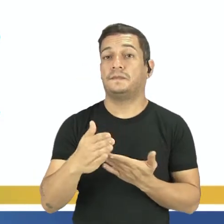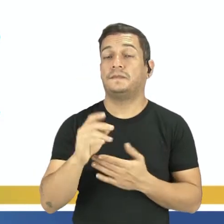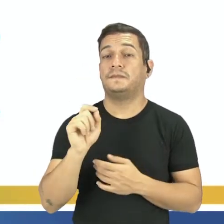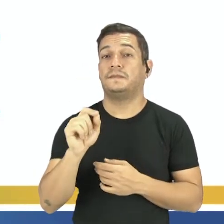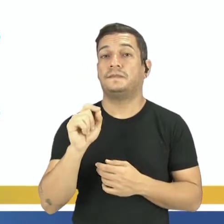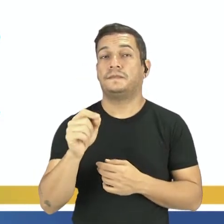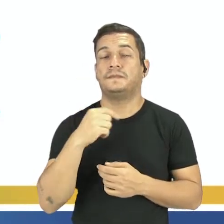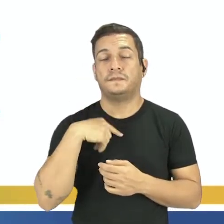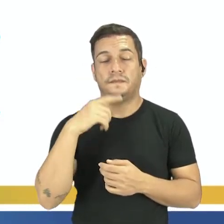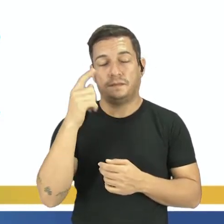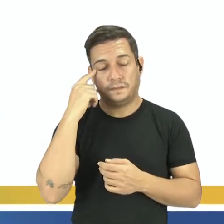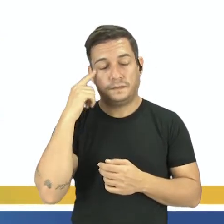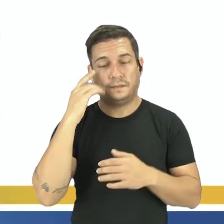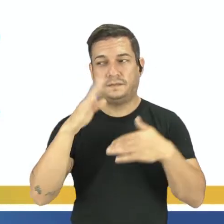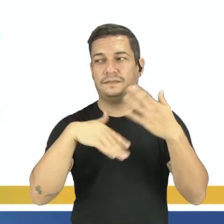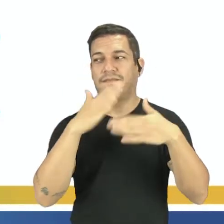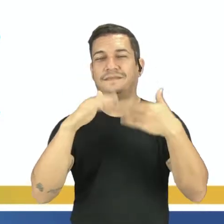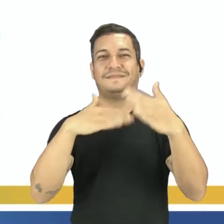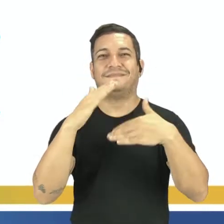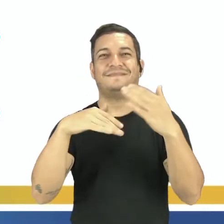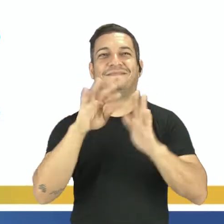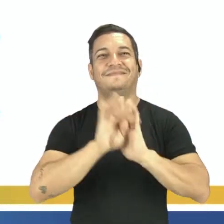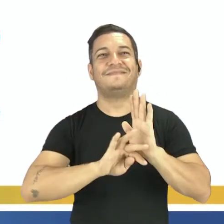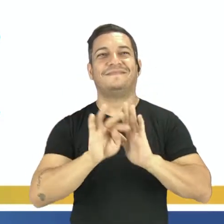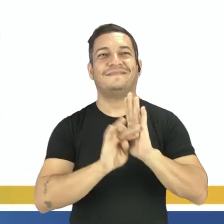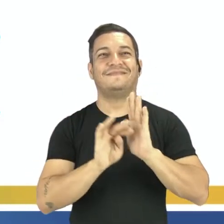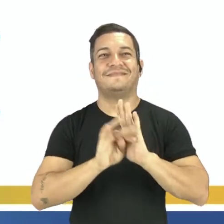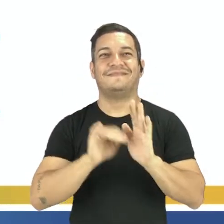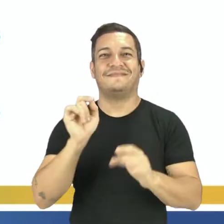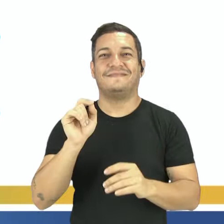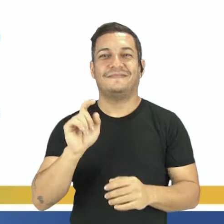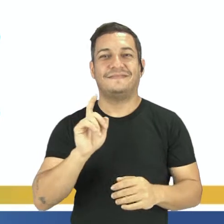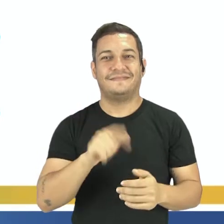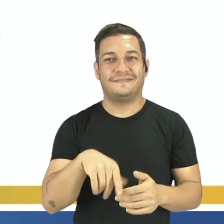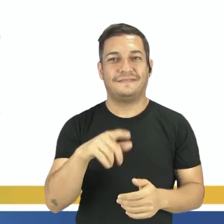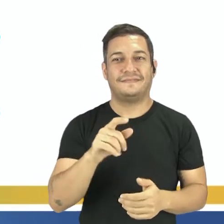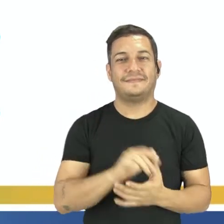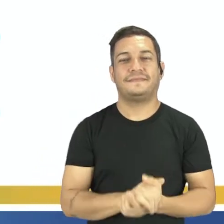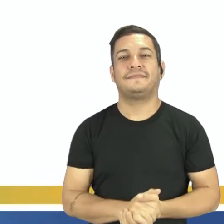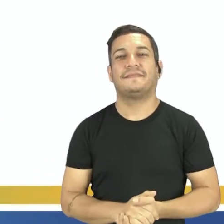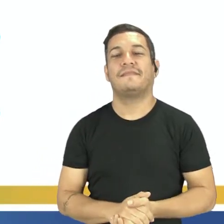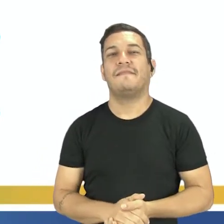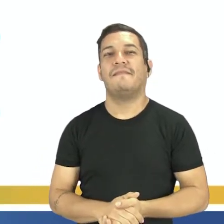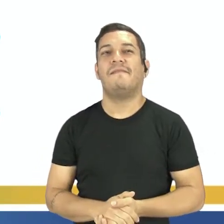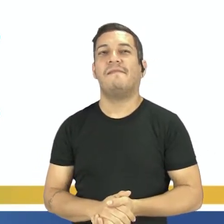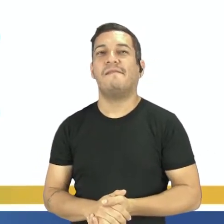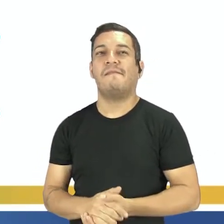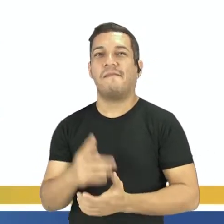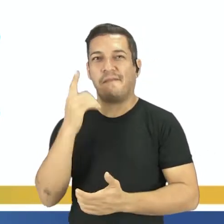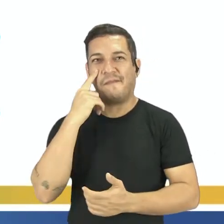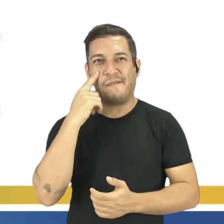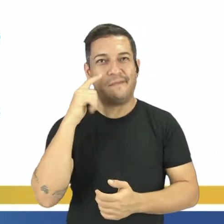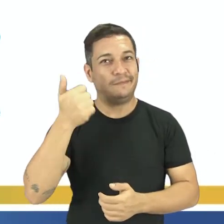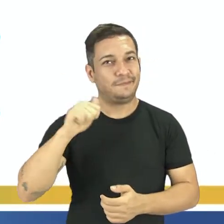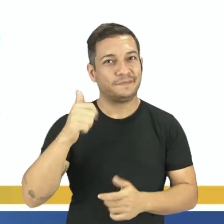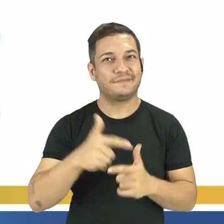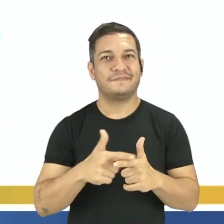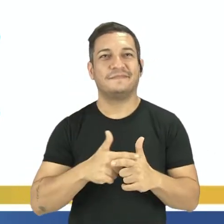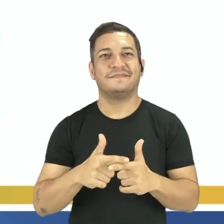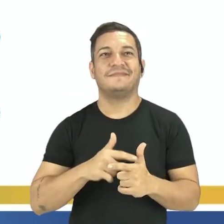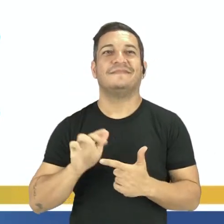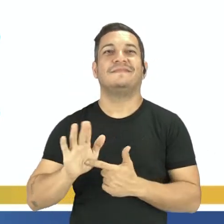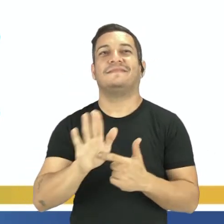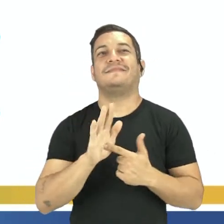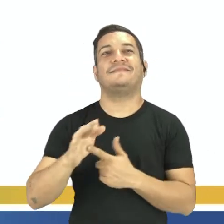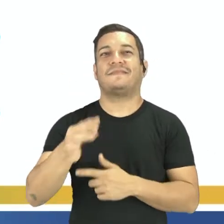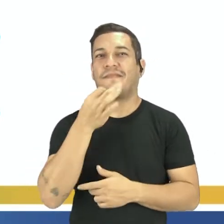a pensar no desenvolvimento desse texto, que é a nossa etapa seguinte, inclusive, né? Que é quando você tem ali a análise do problema, a